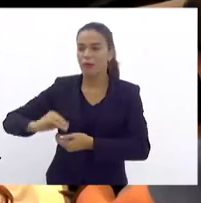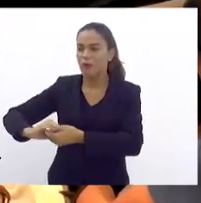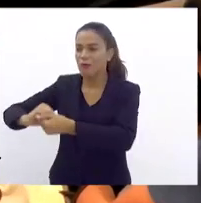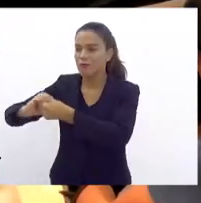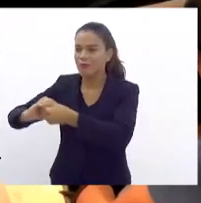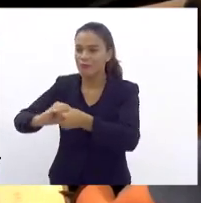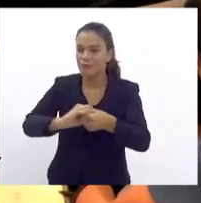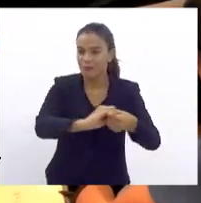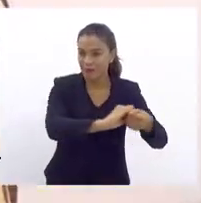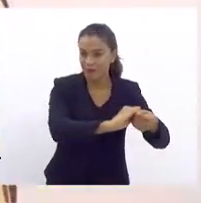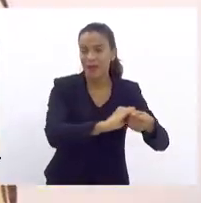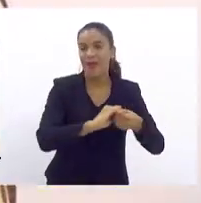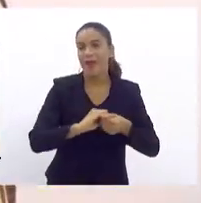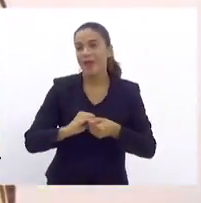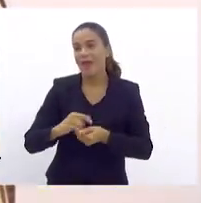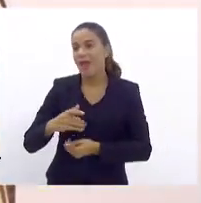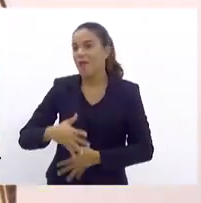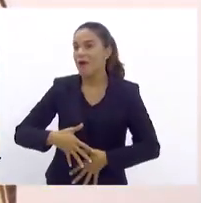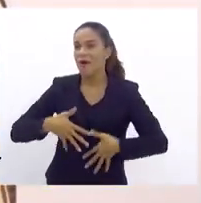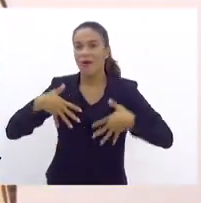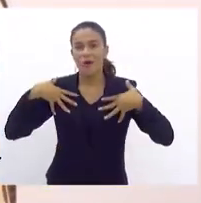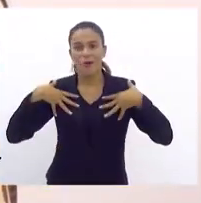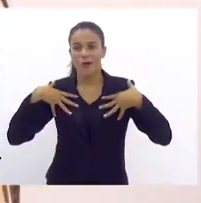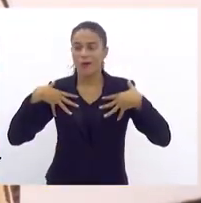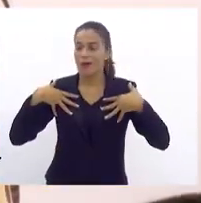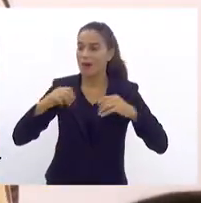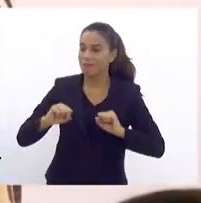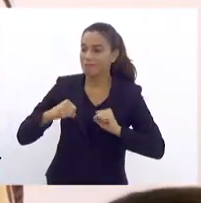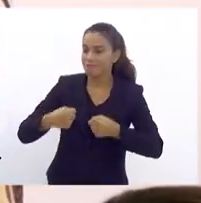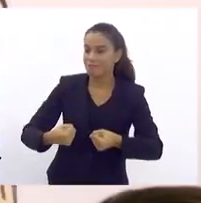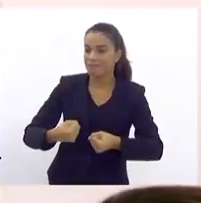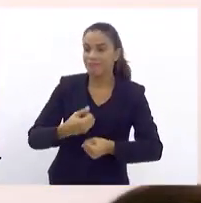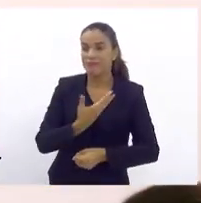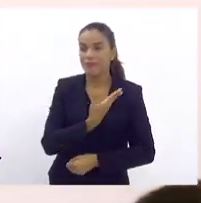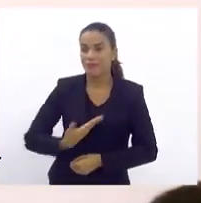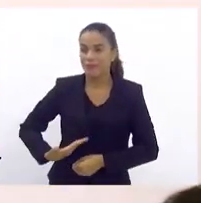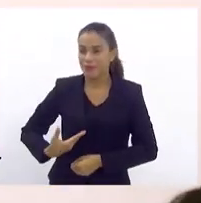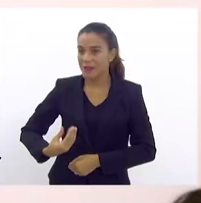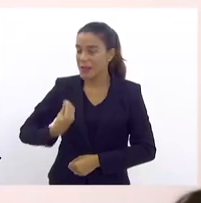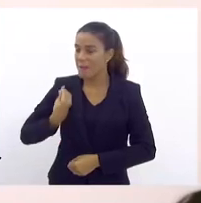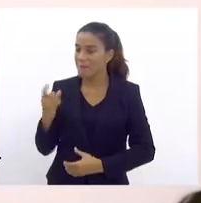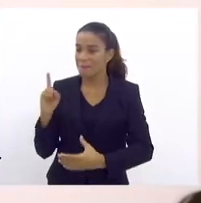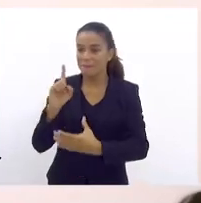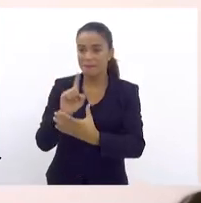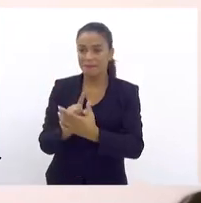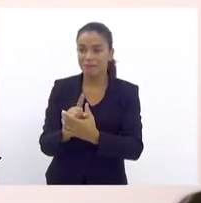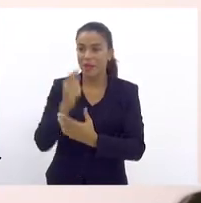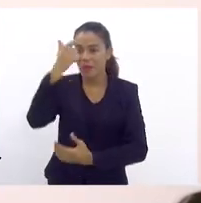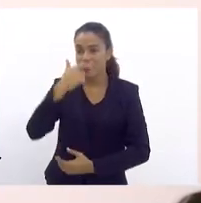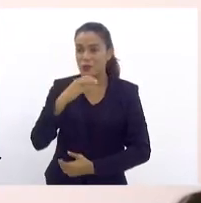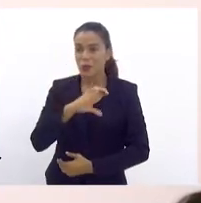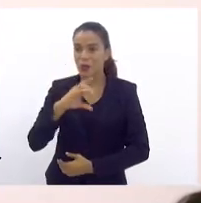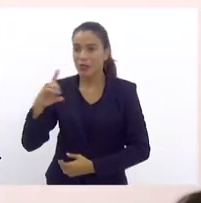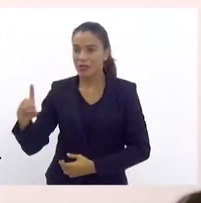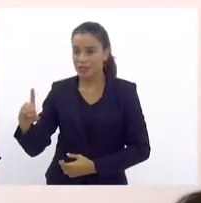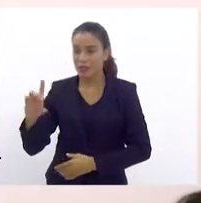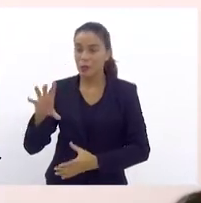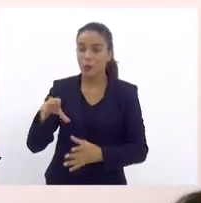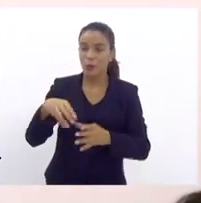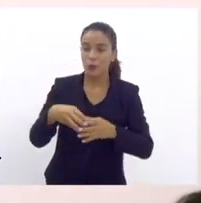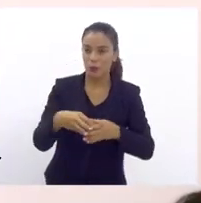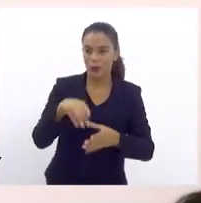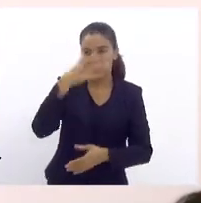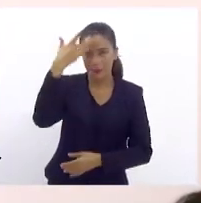a mesa É uma honra muito grande a defensoria tá presente nesse evento é o seu coordenadora do núcleo da pessoa com deficiência